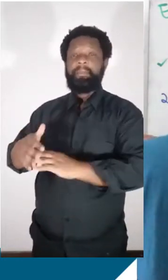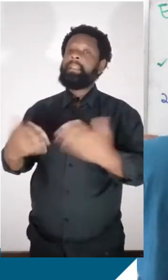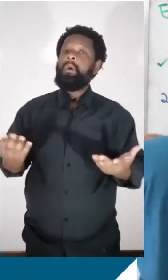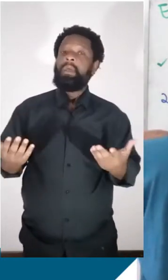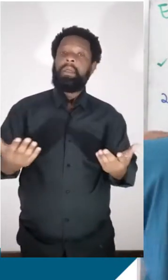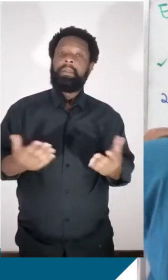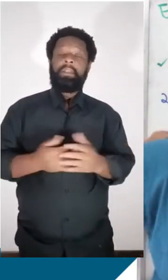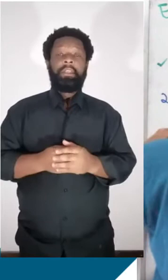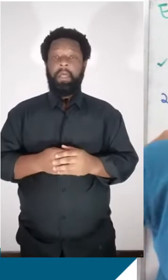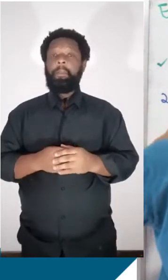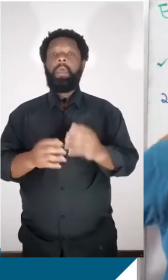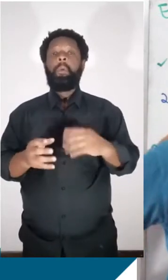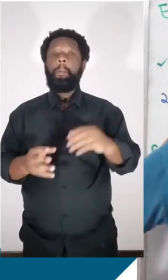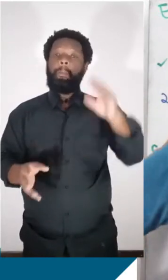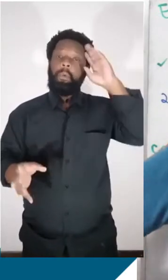minha